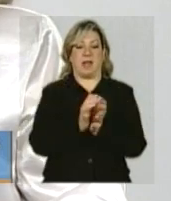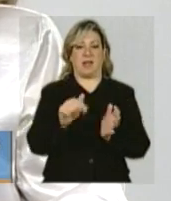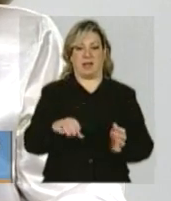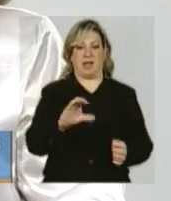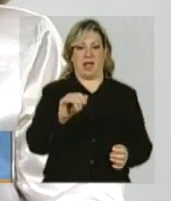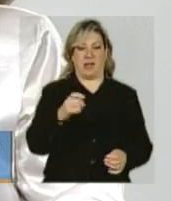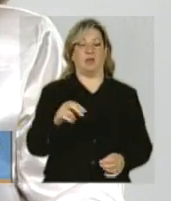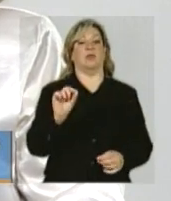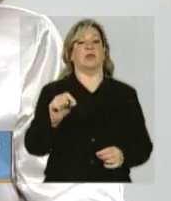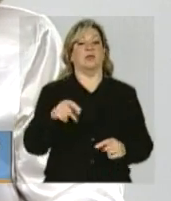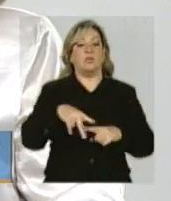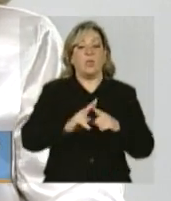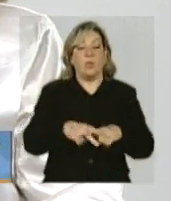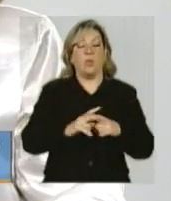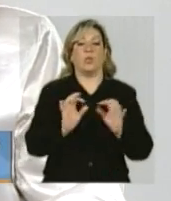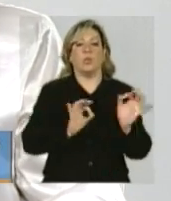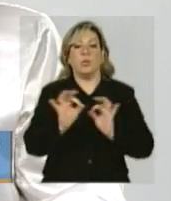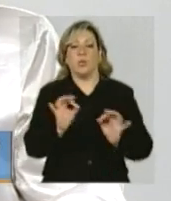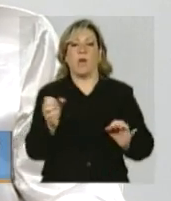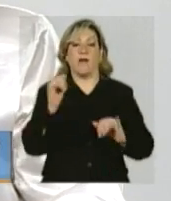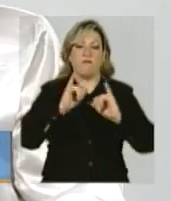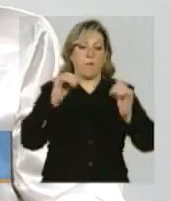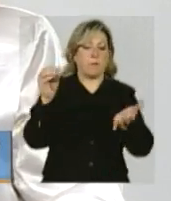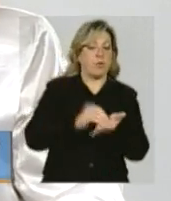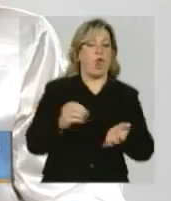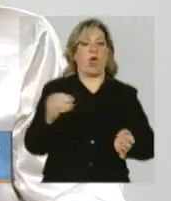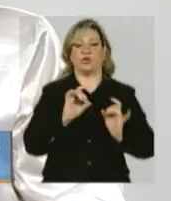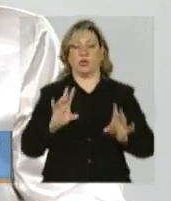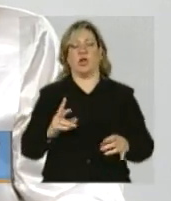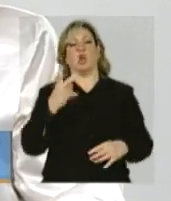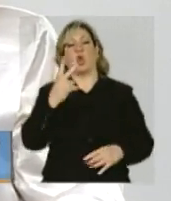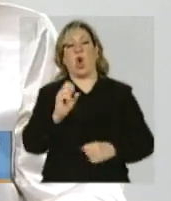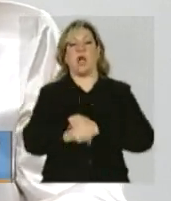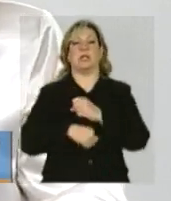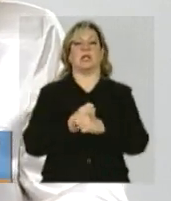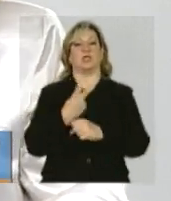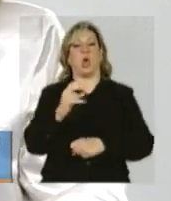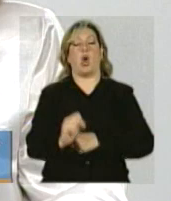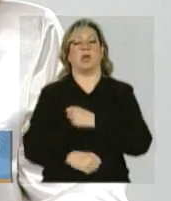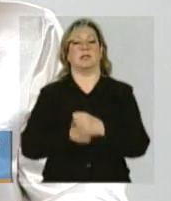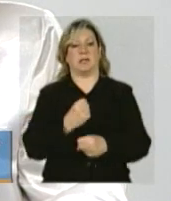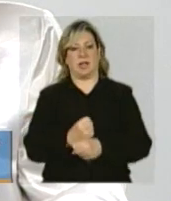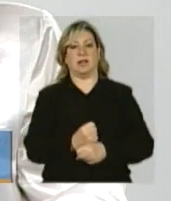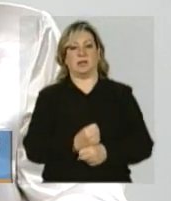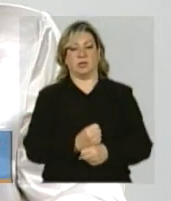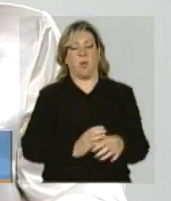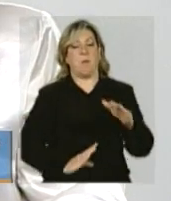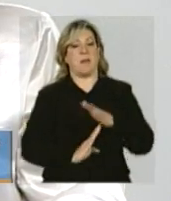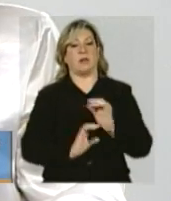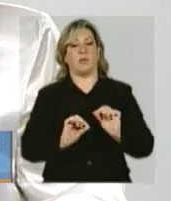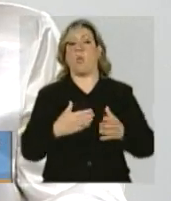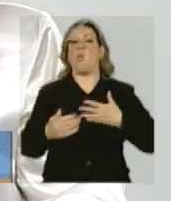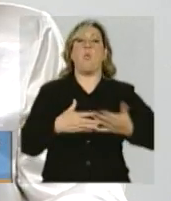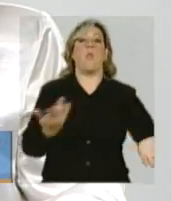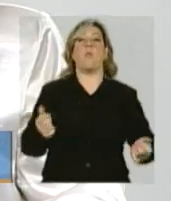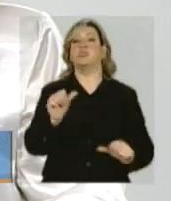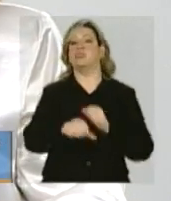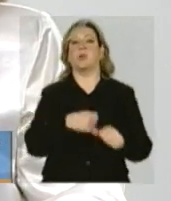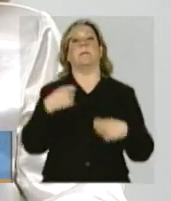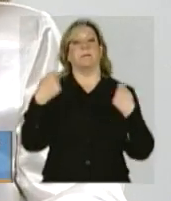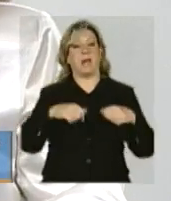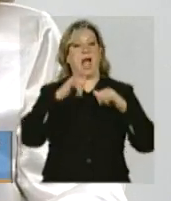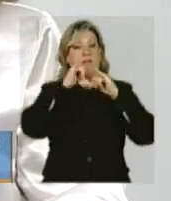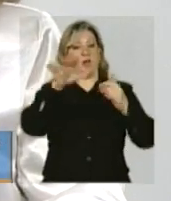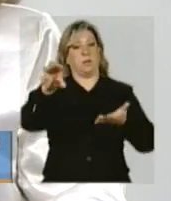é a atualização cadastral. No máximo, deve ser feita de 2 em 2 anos, ou qualquer alteração nessa família deve